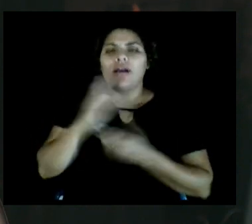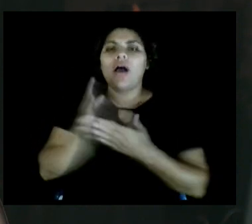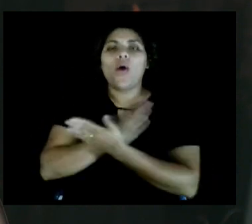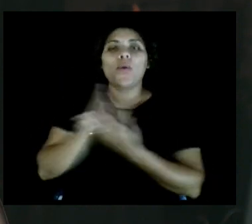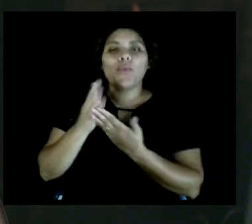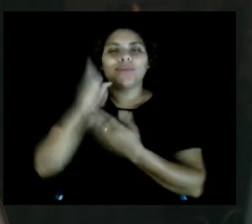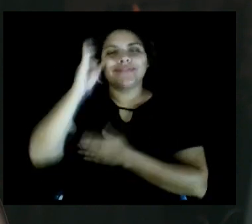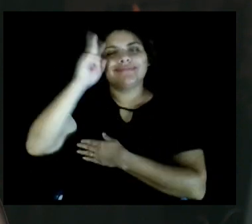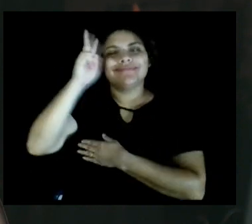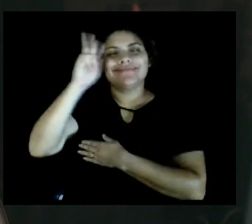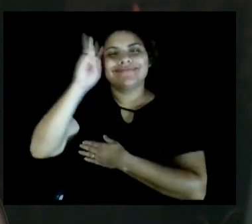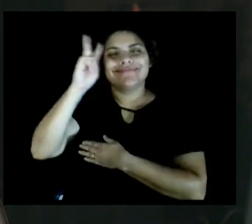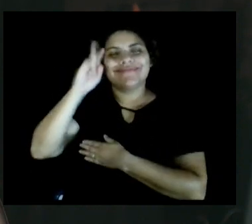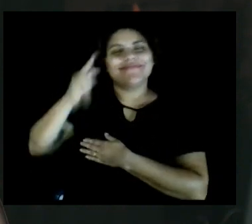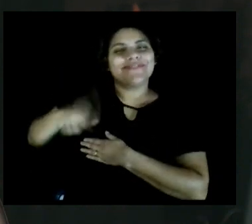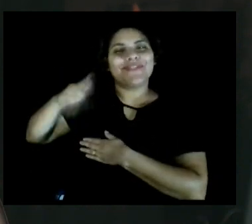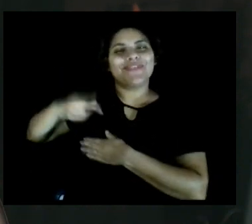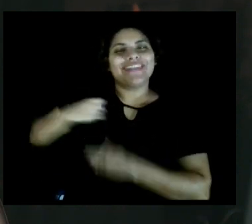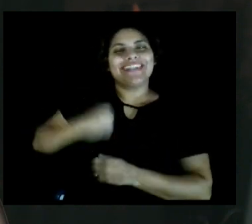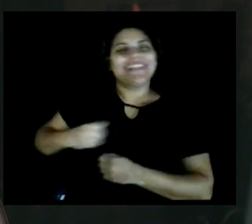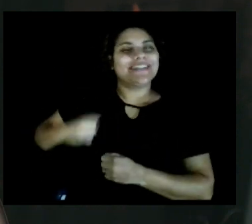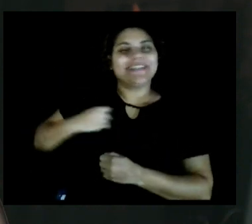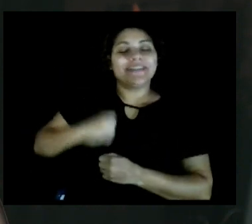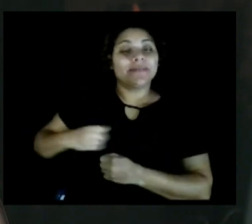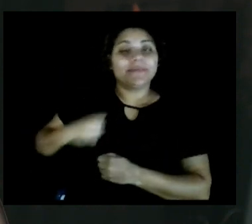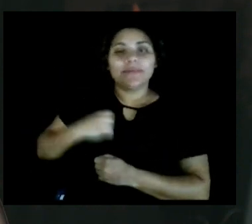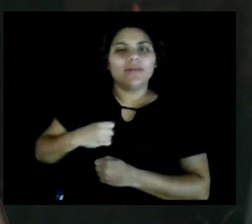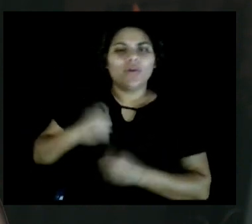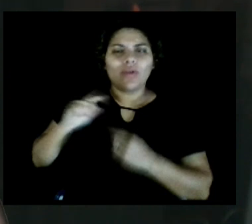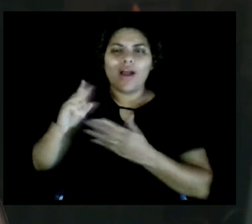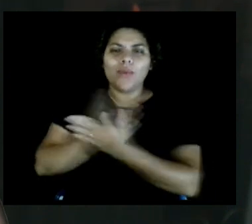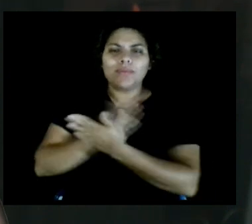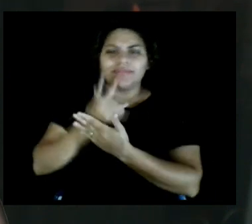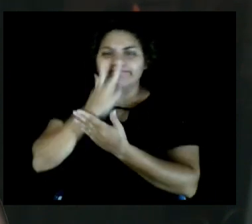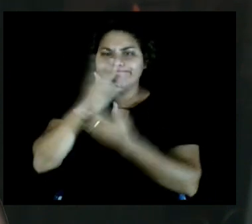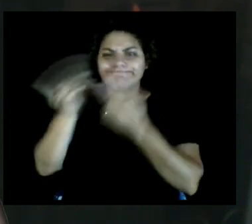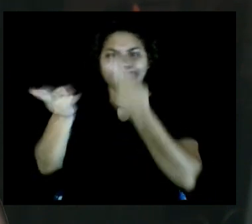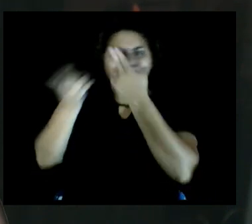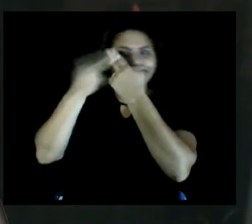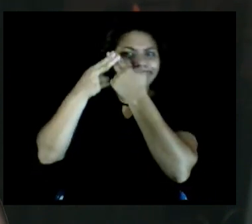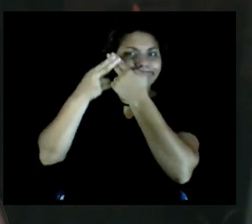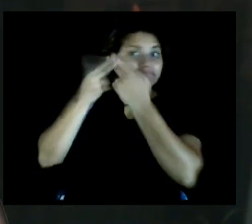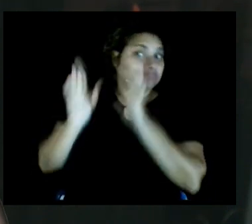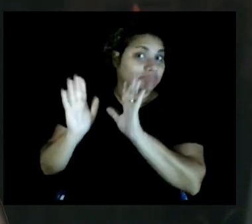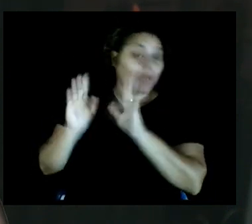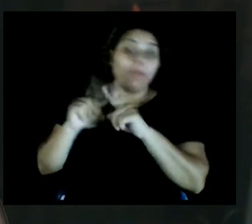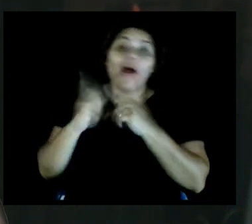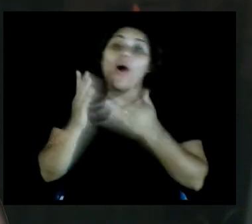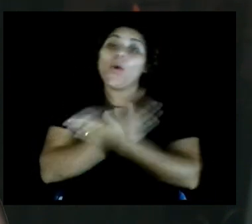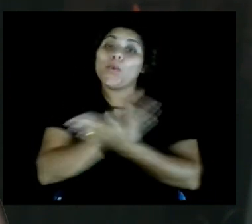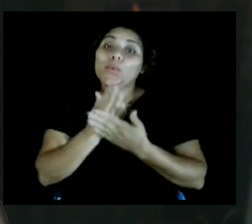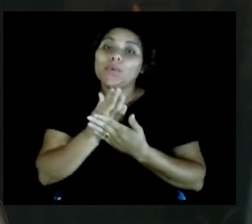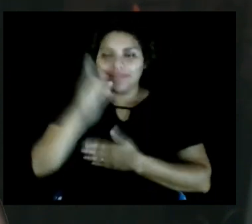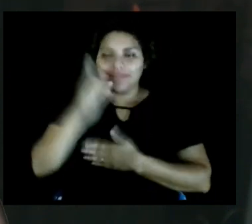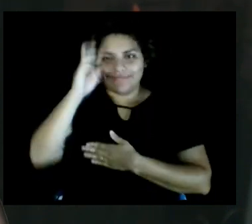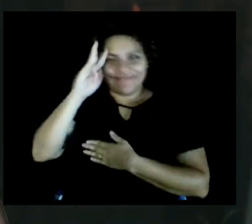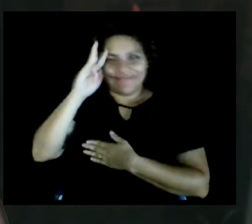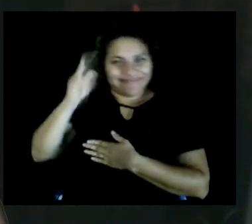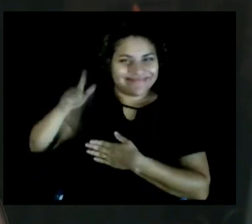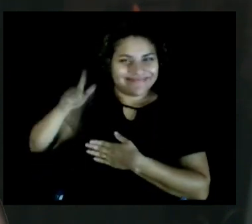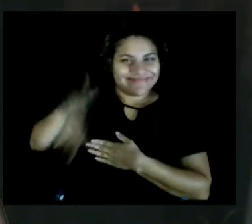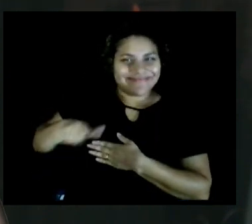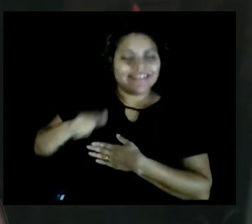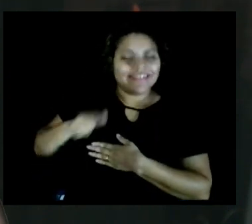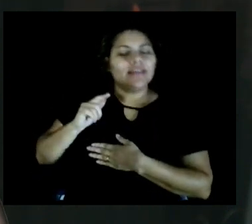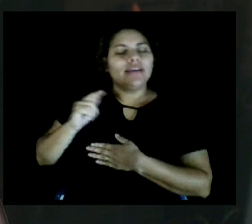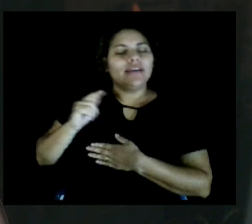um momento para relembrar de boas experiências. E é isso que a Alexandra foi fazer. Ela foi conversar com algumas pessoas sobre